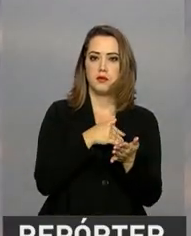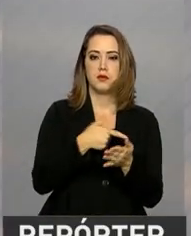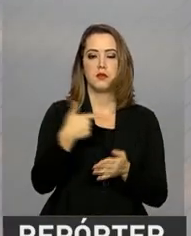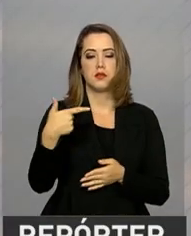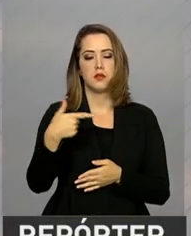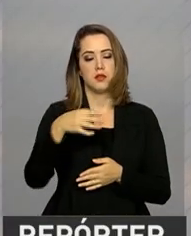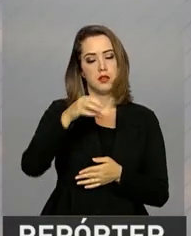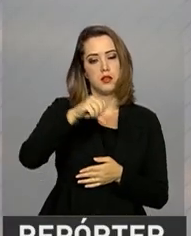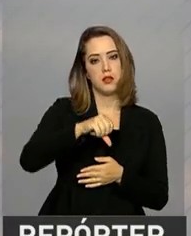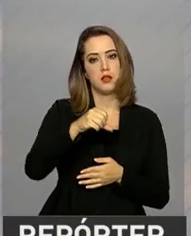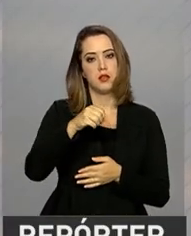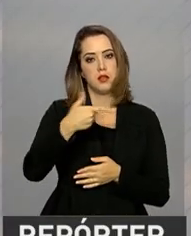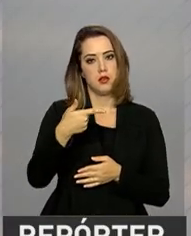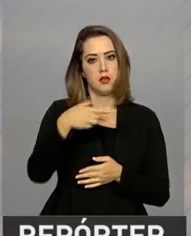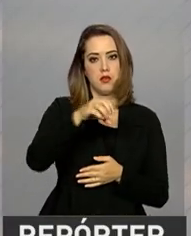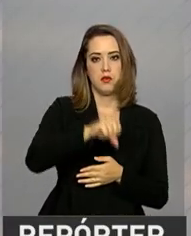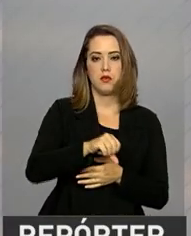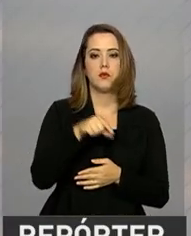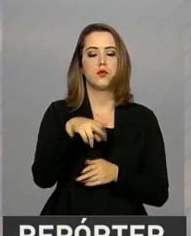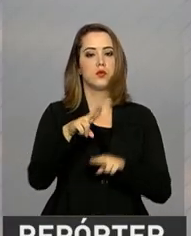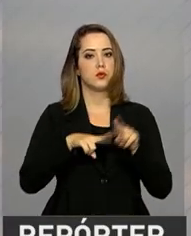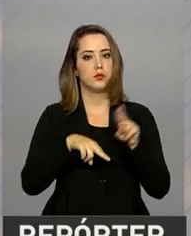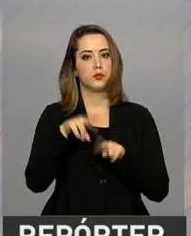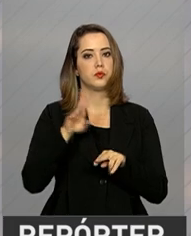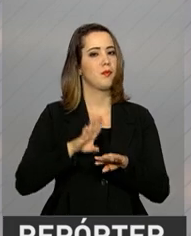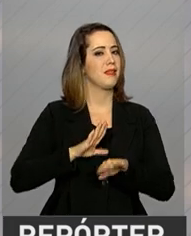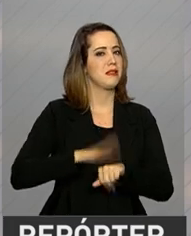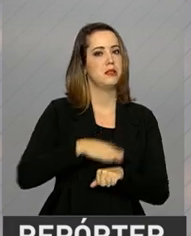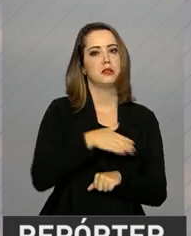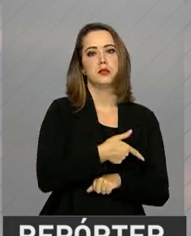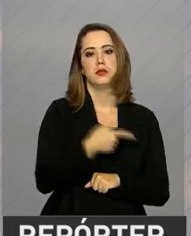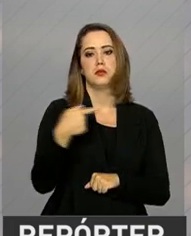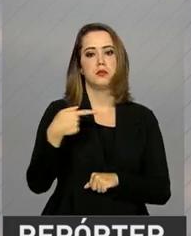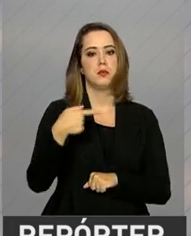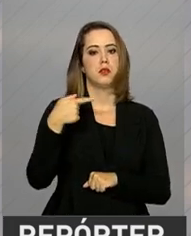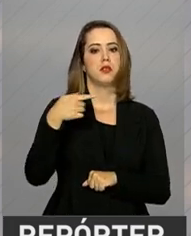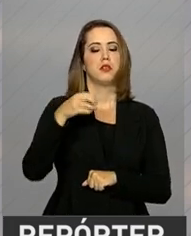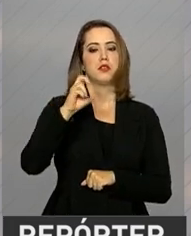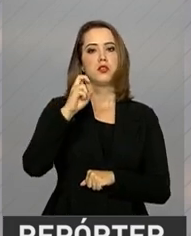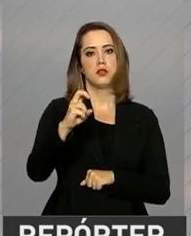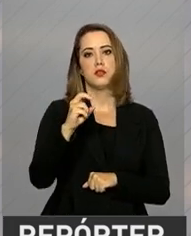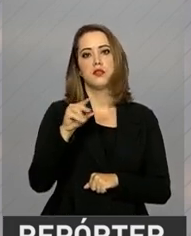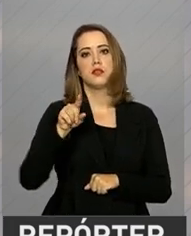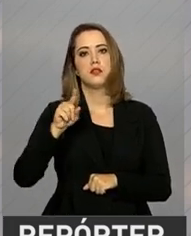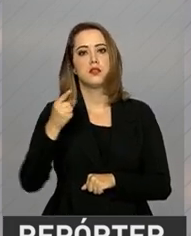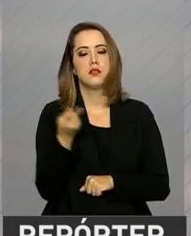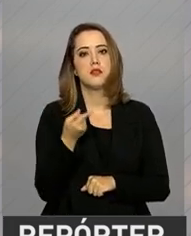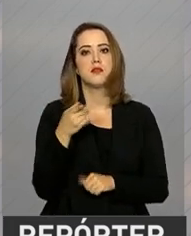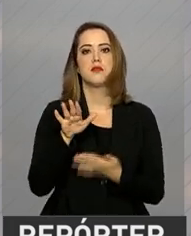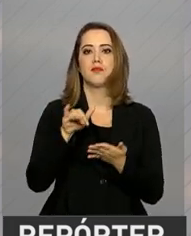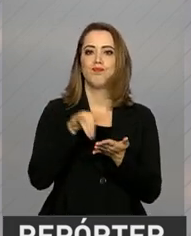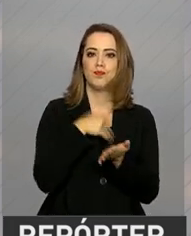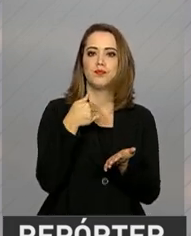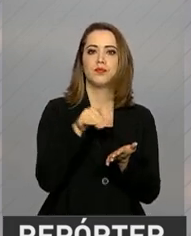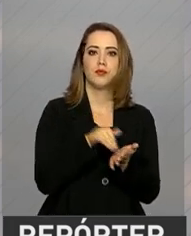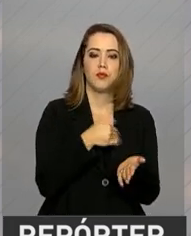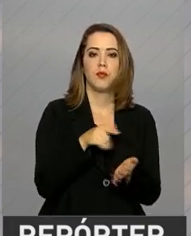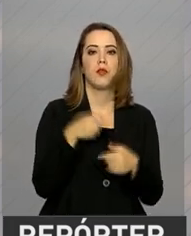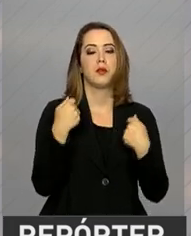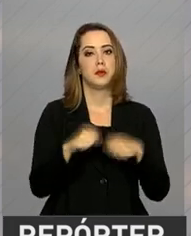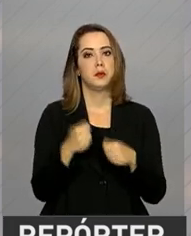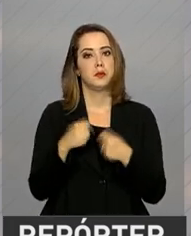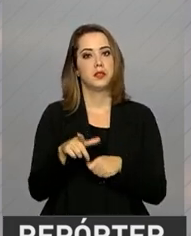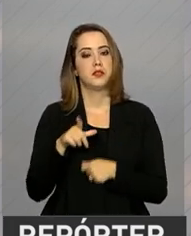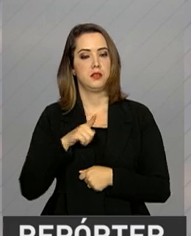75.000 novos contratos só para este segundo semestre para se inscrever é preciso cumprir alguns requisitos a